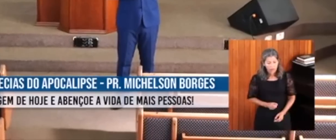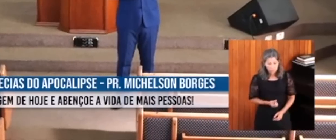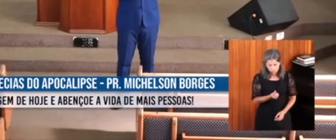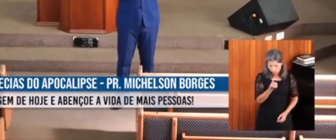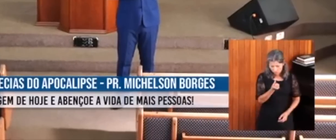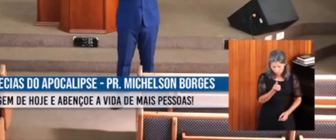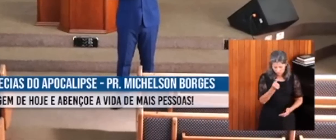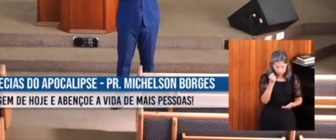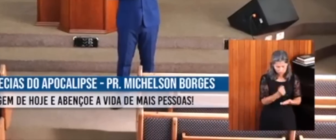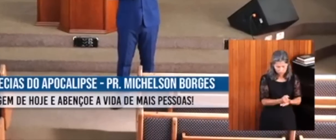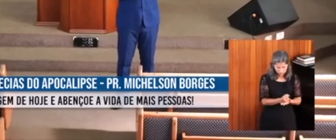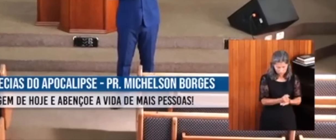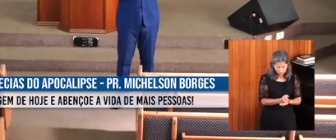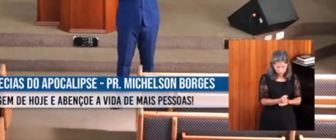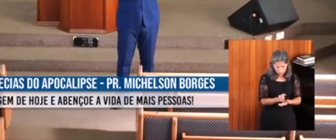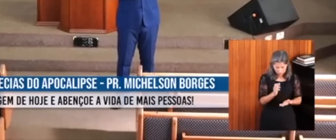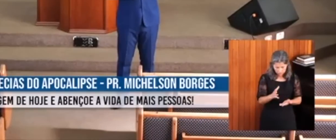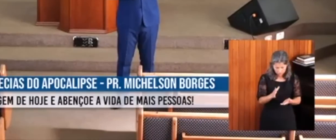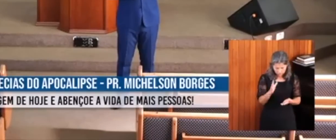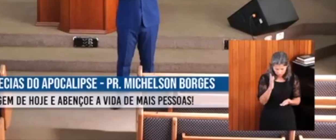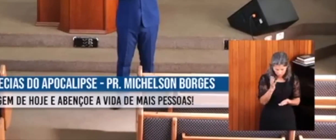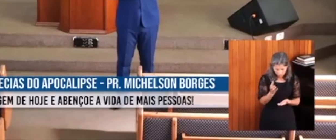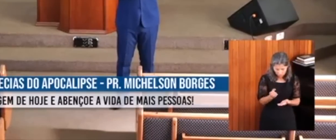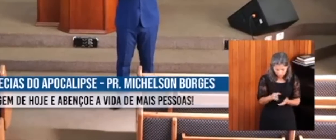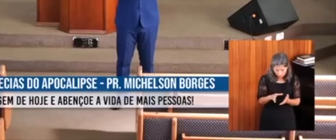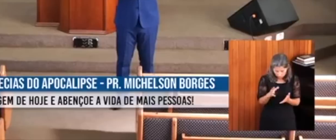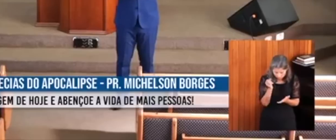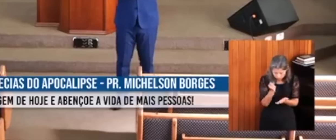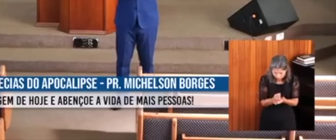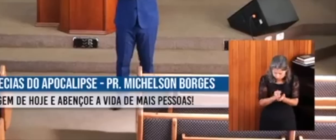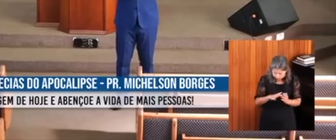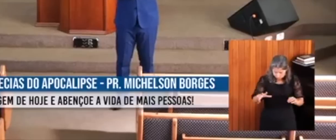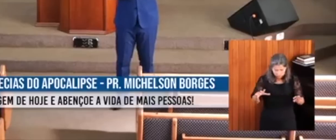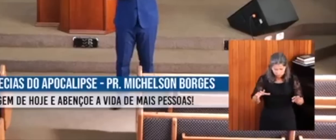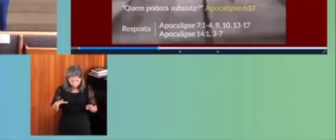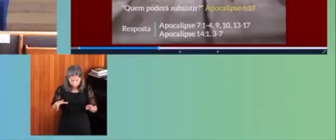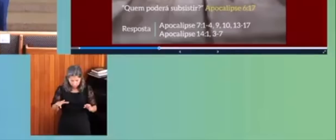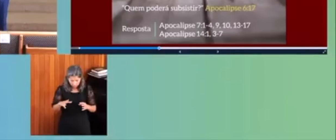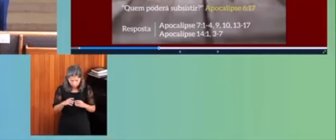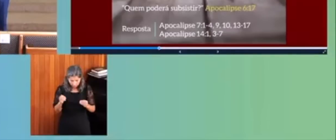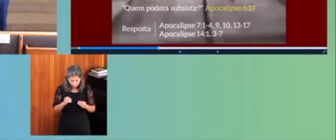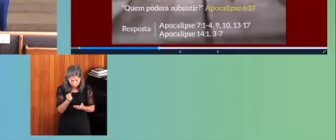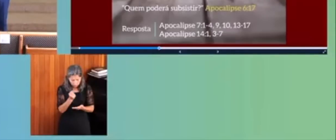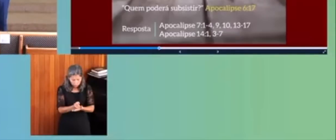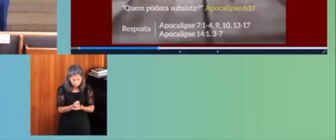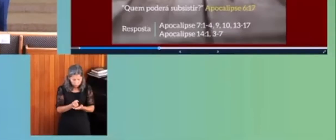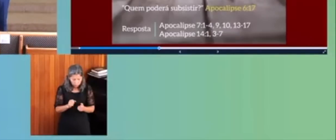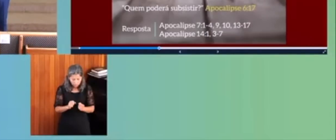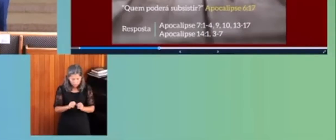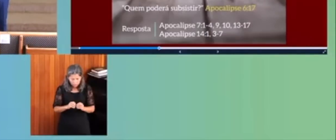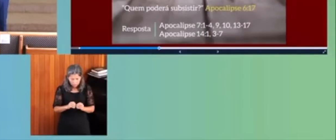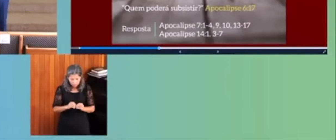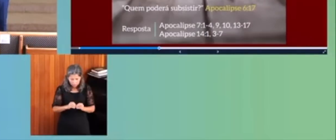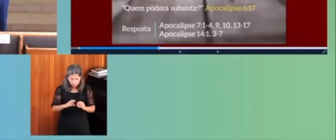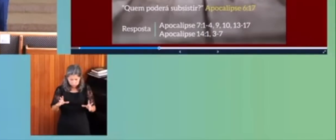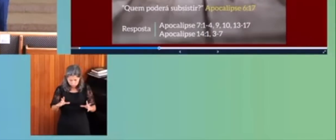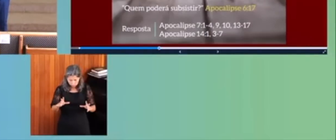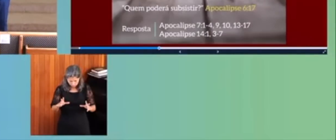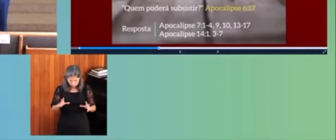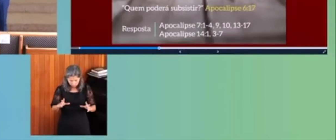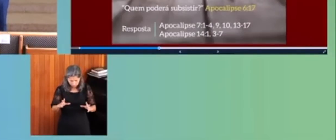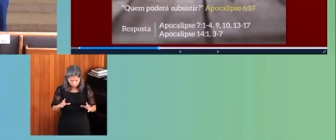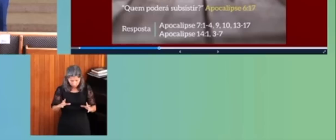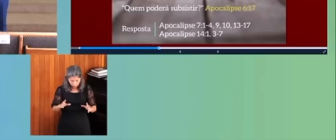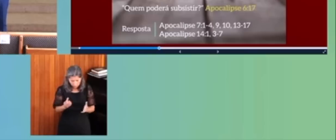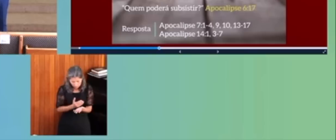Já. É o começo do tempo do fim. Momento que marca, quando lá na Filadélfia diz, eu venho sem demora. É o início do